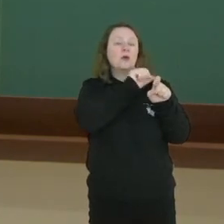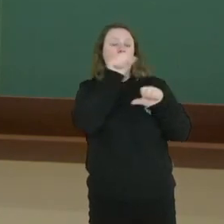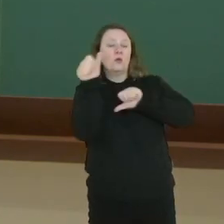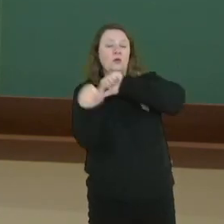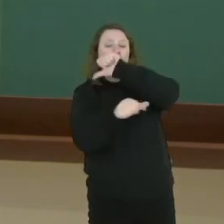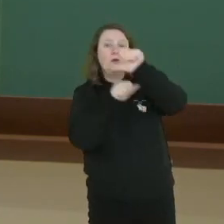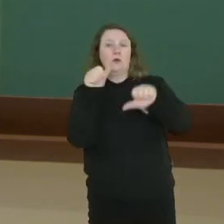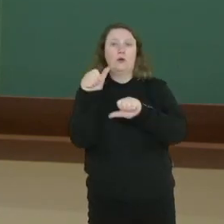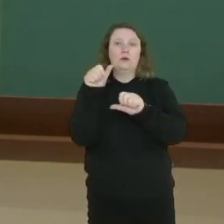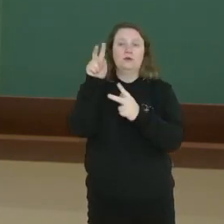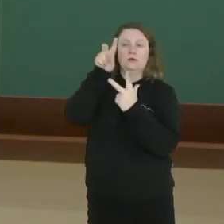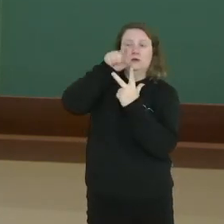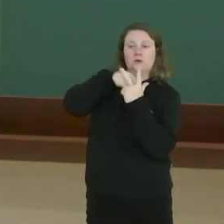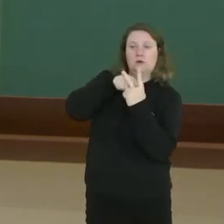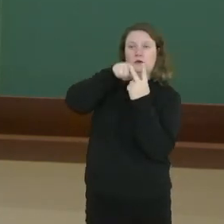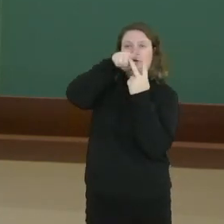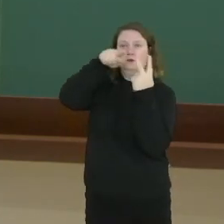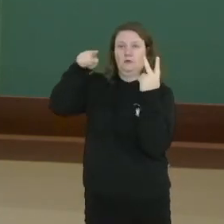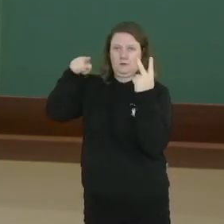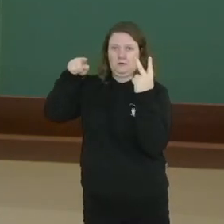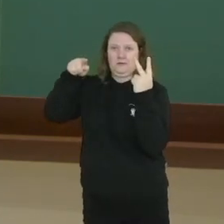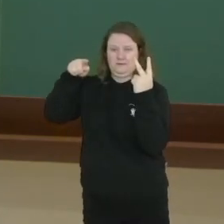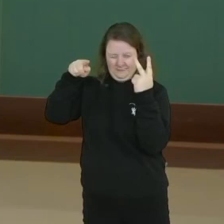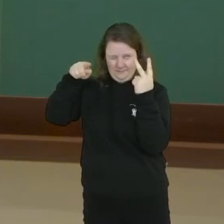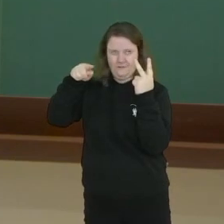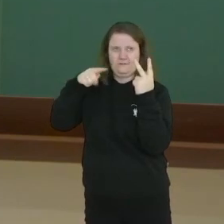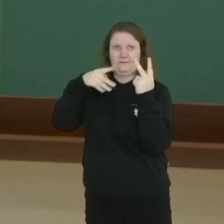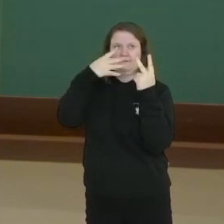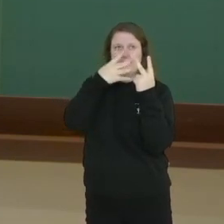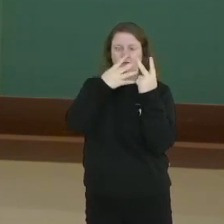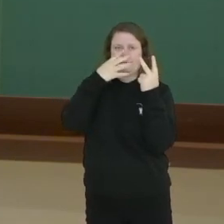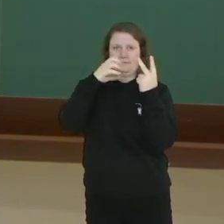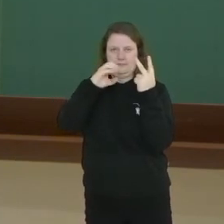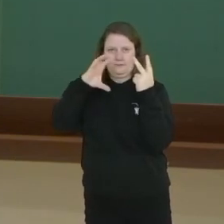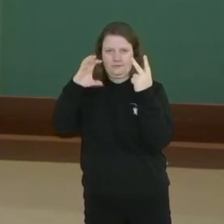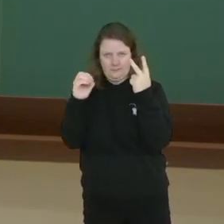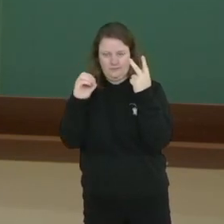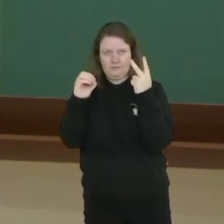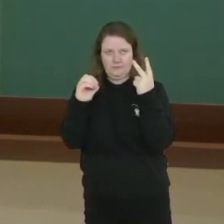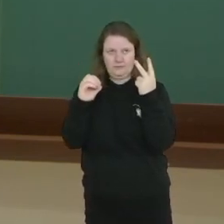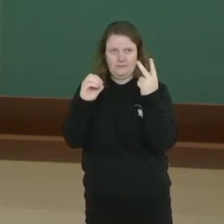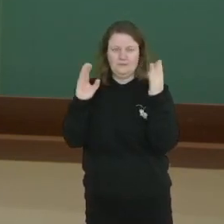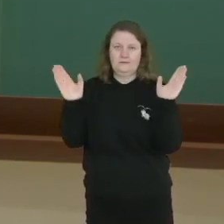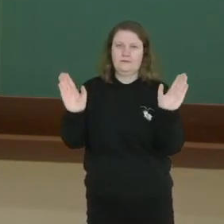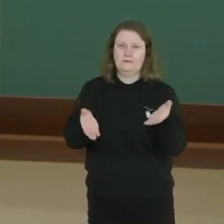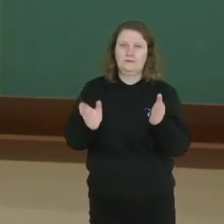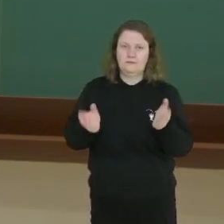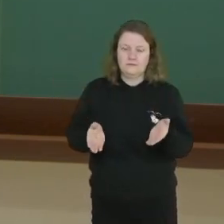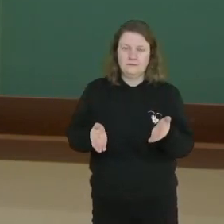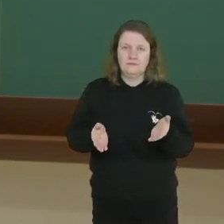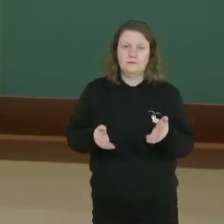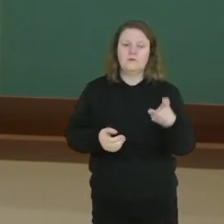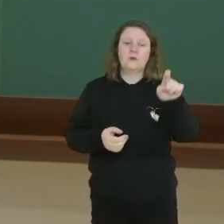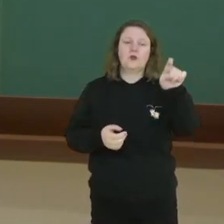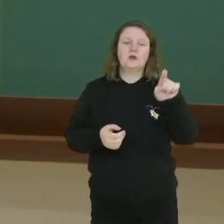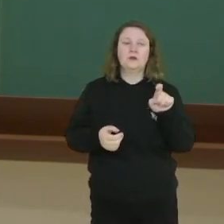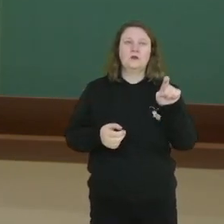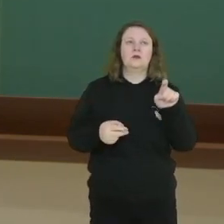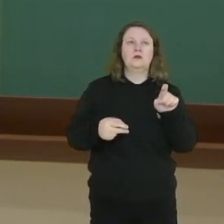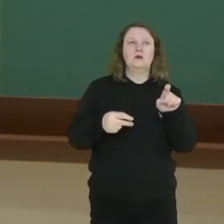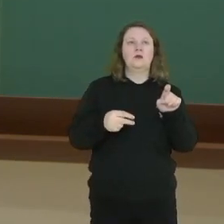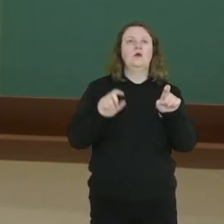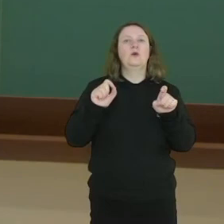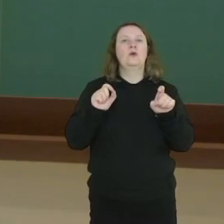de raiz quadrada do outro lado, ok? Passamos. Raiz quadrada de 400 não